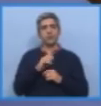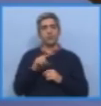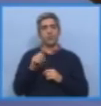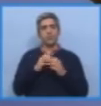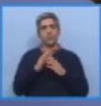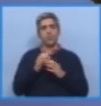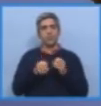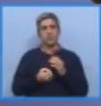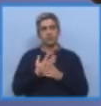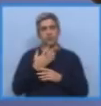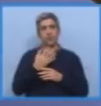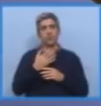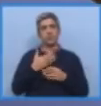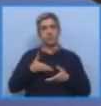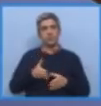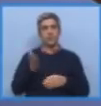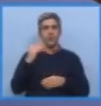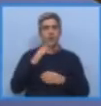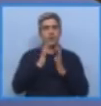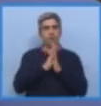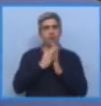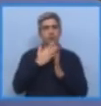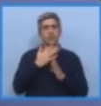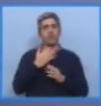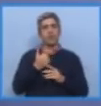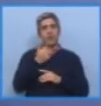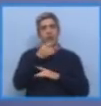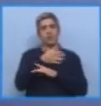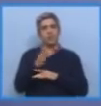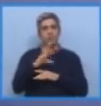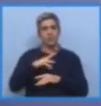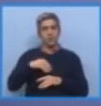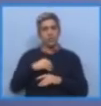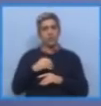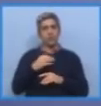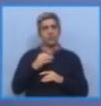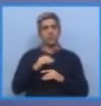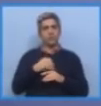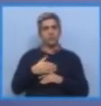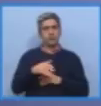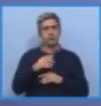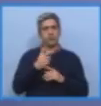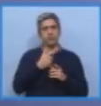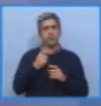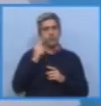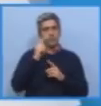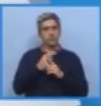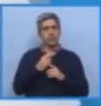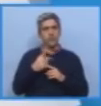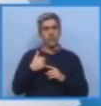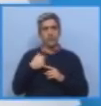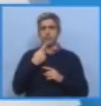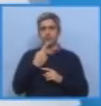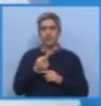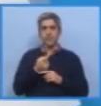tudo o que nasceu de Deus vence o mundo. Realmente quem acredita no ressuscitado tem o mundo pela frente, mas com as armas para o vencer. Ele próprio